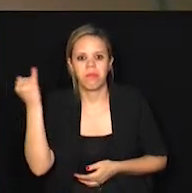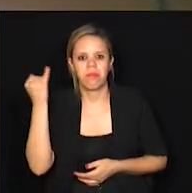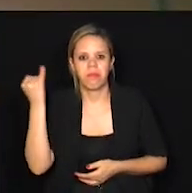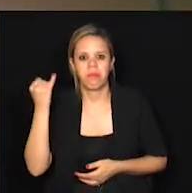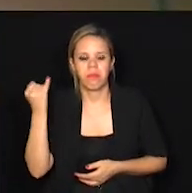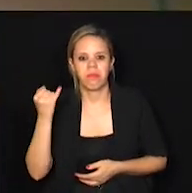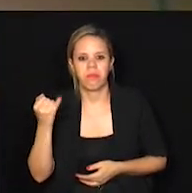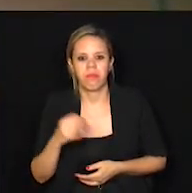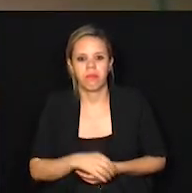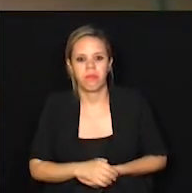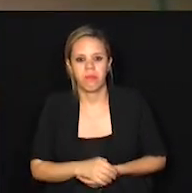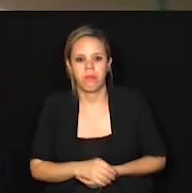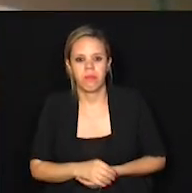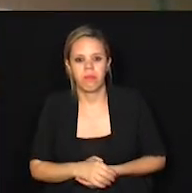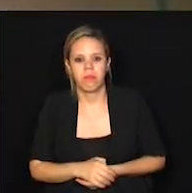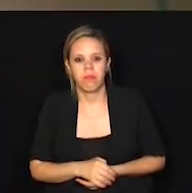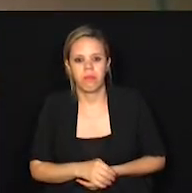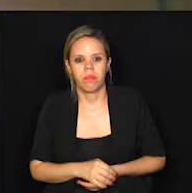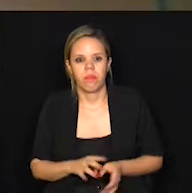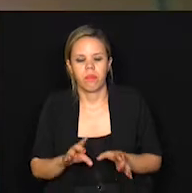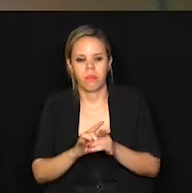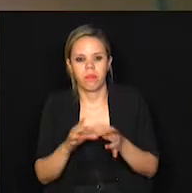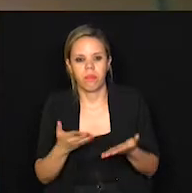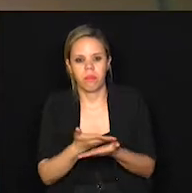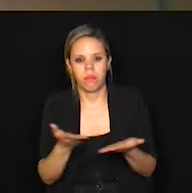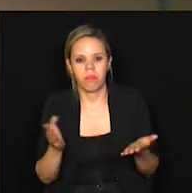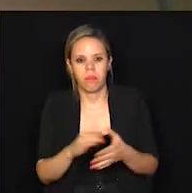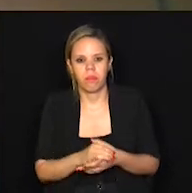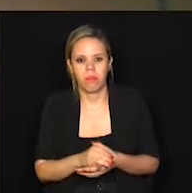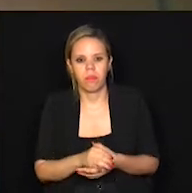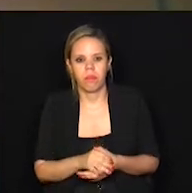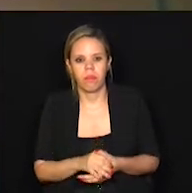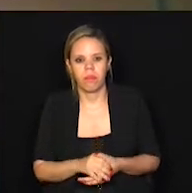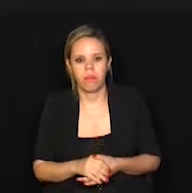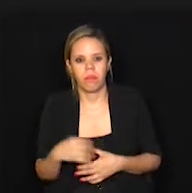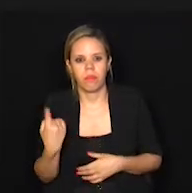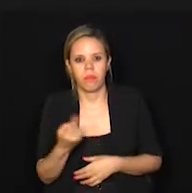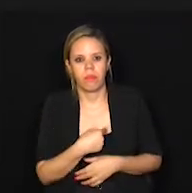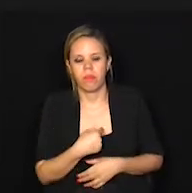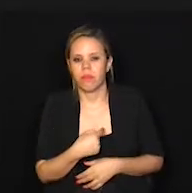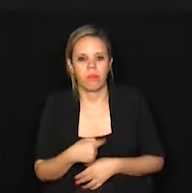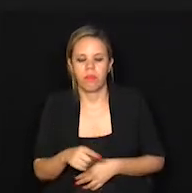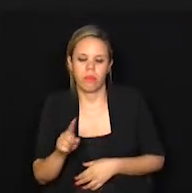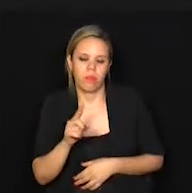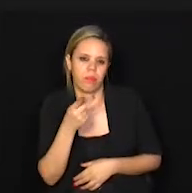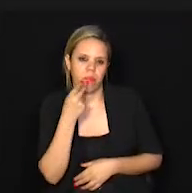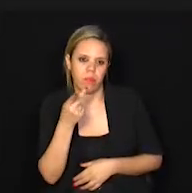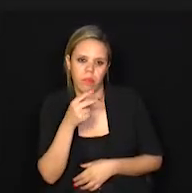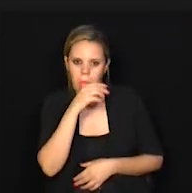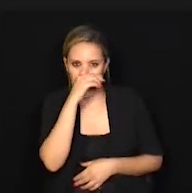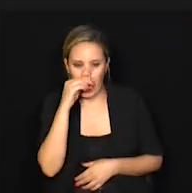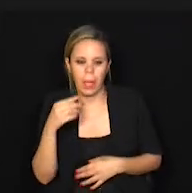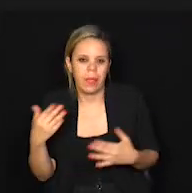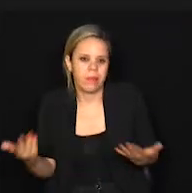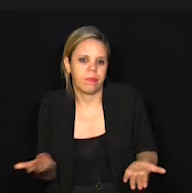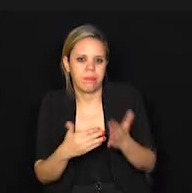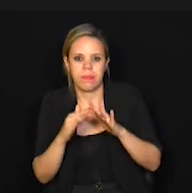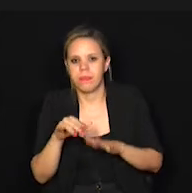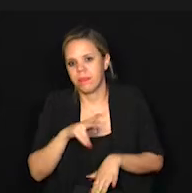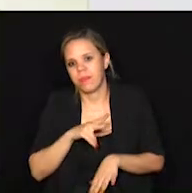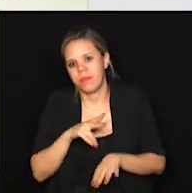esse espaço então para a Rose poder falar, e na sequência a gente vai ouvir já um conselheiro tutelar, o Ailton Júnior,